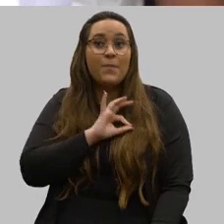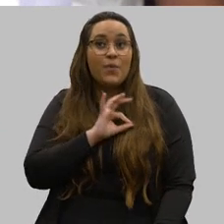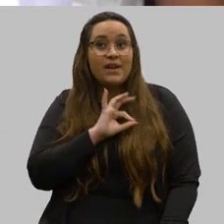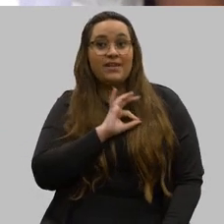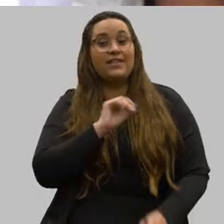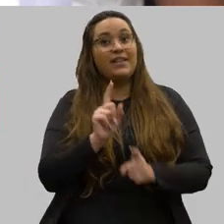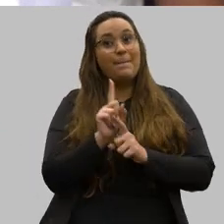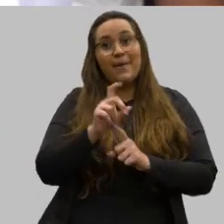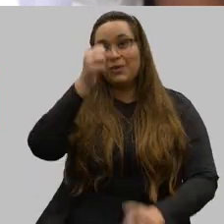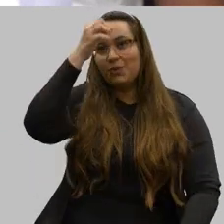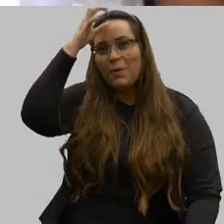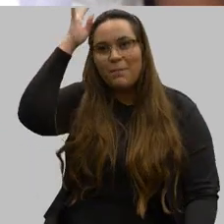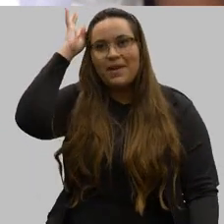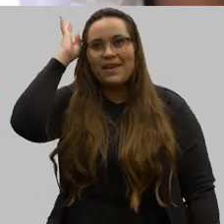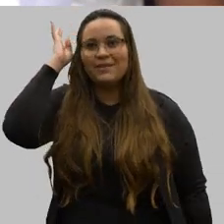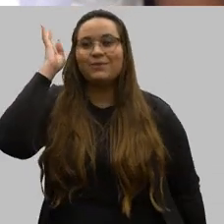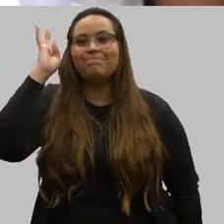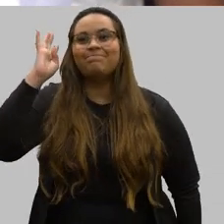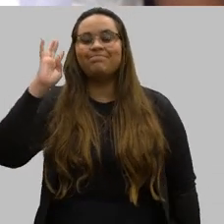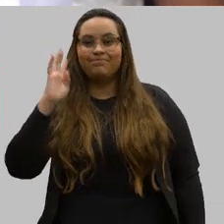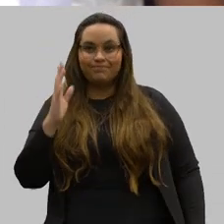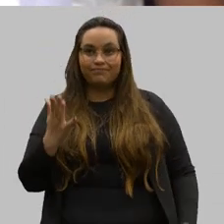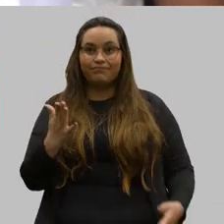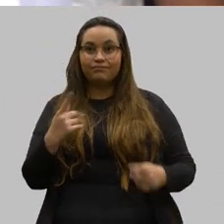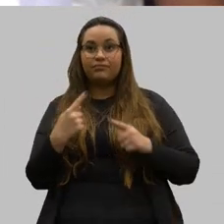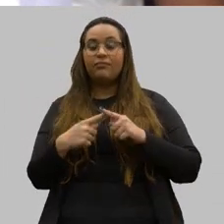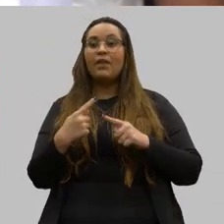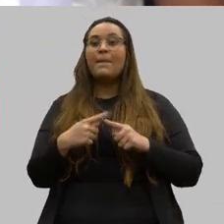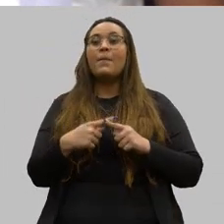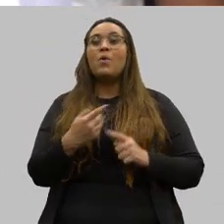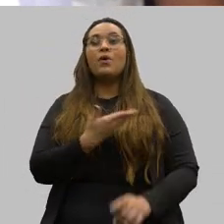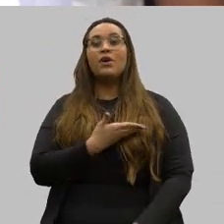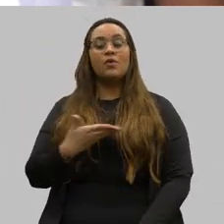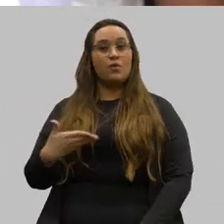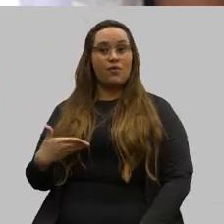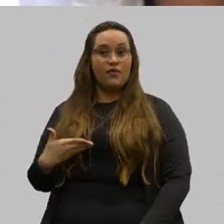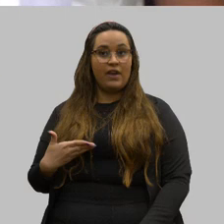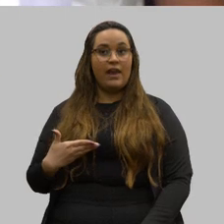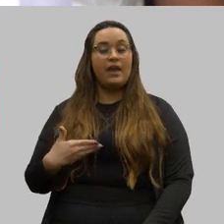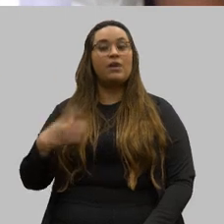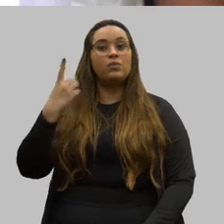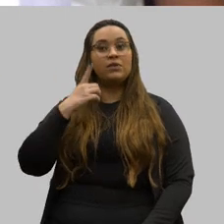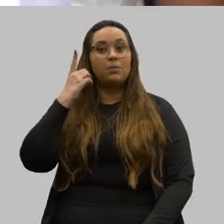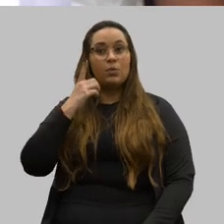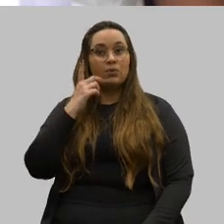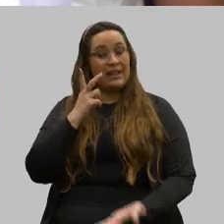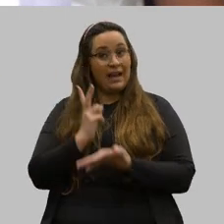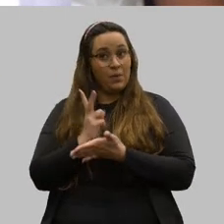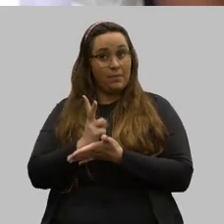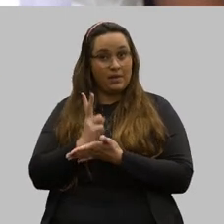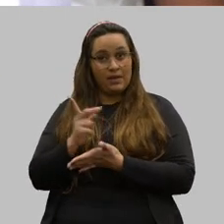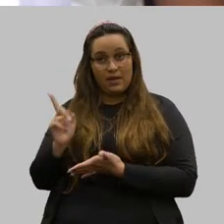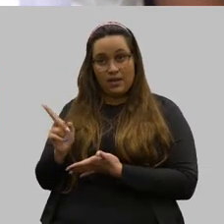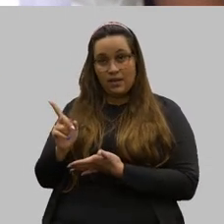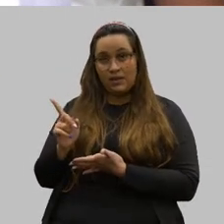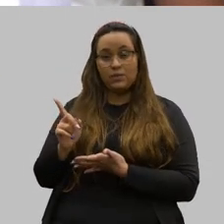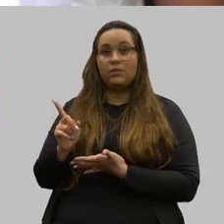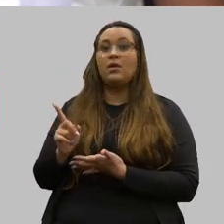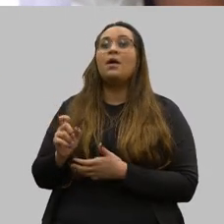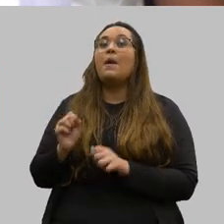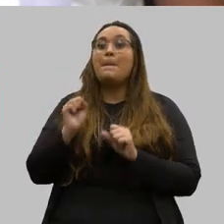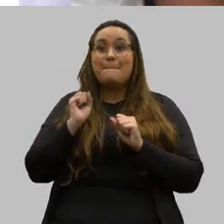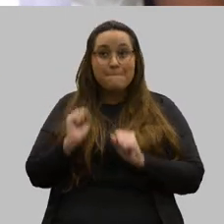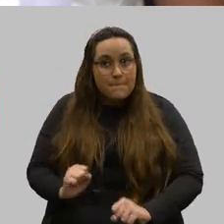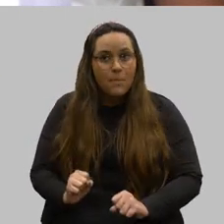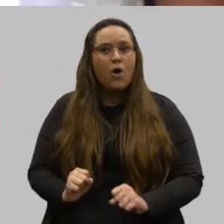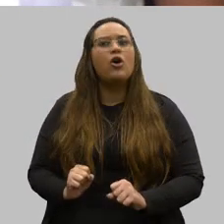Militares porque governo né Deputado mesmo Deputado da base ele pode e